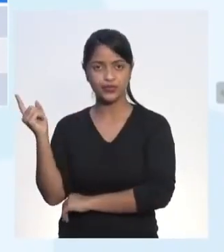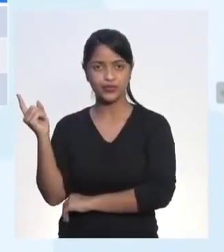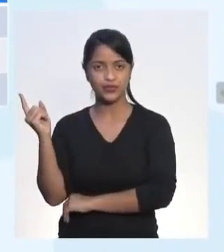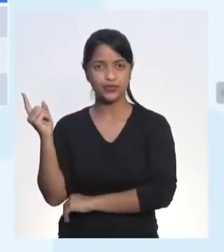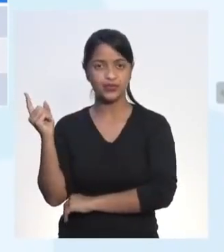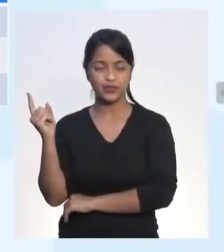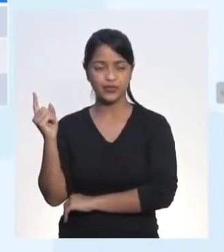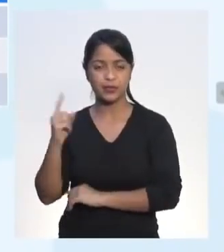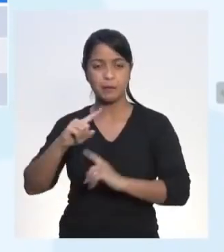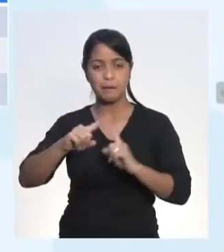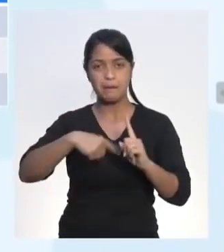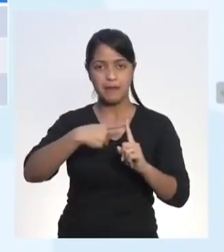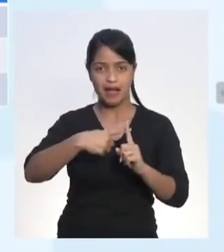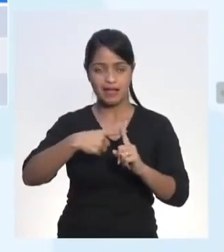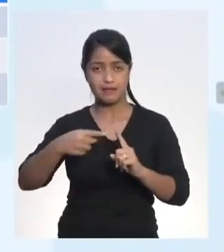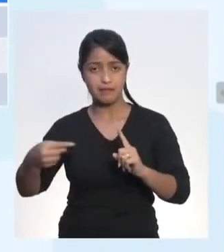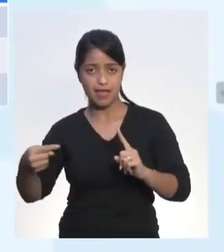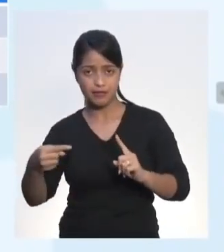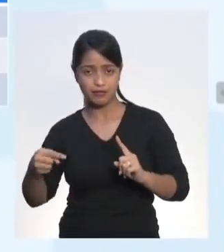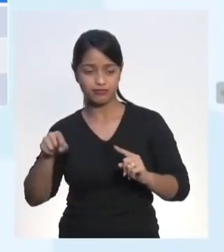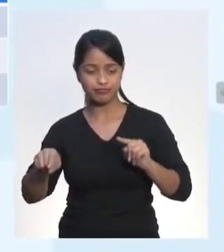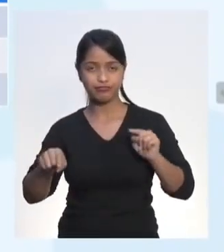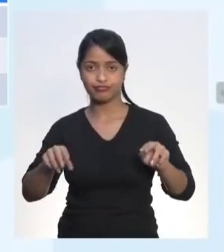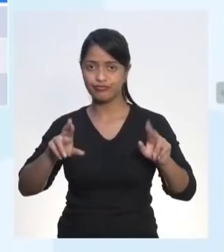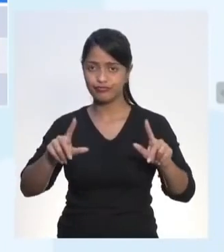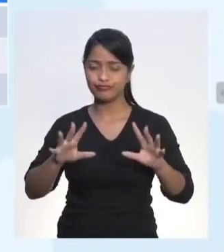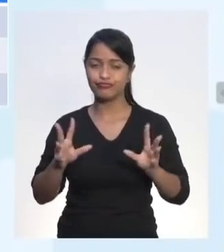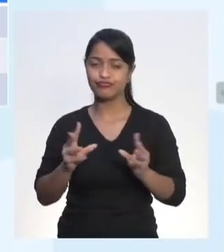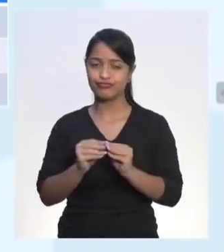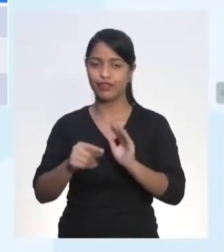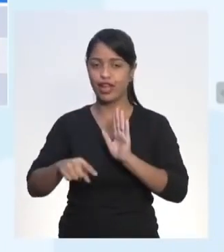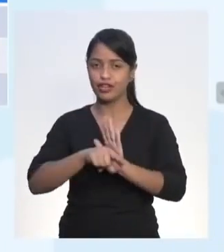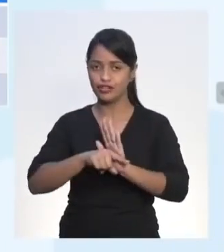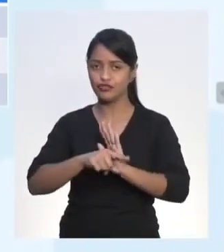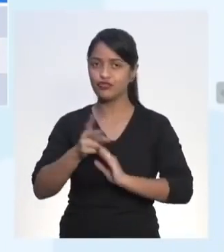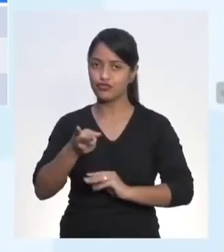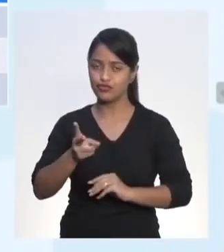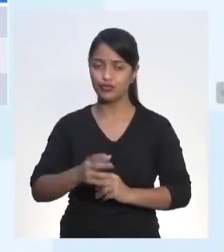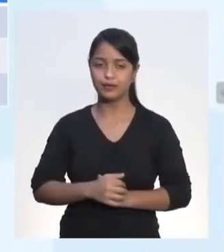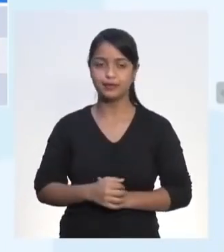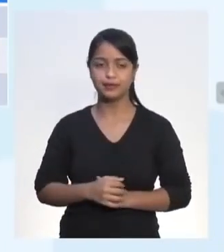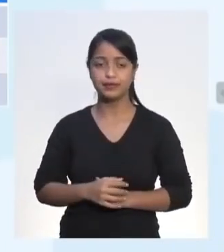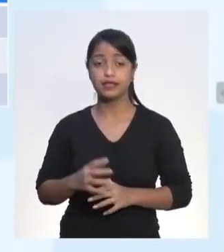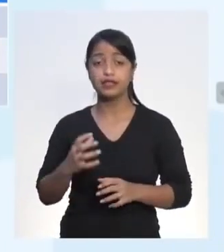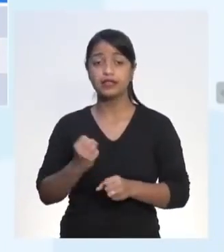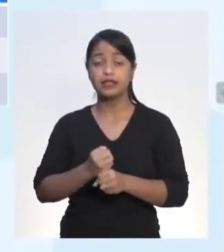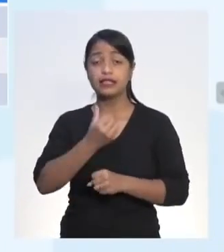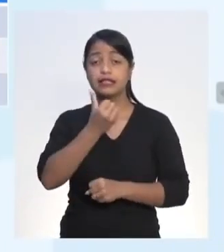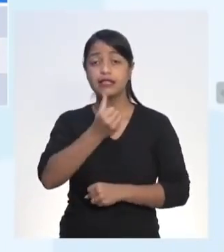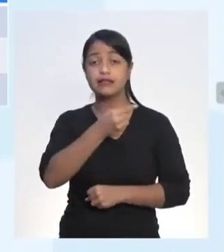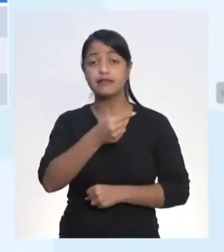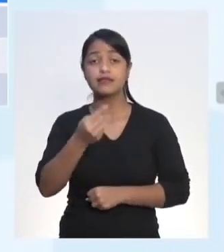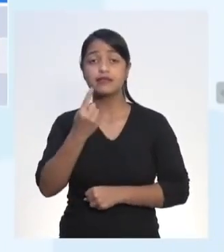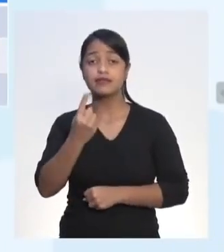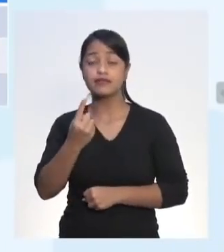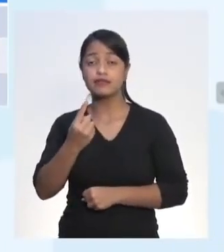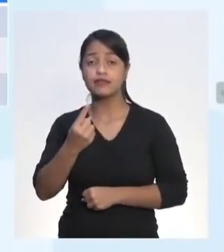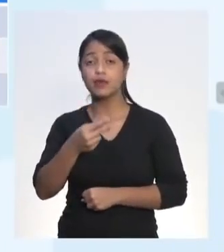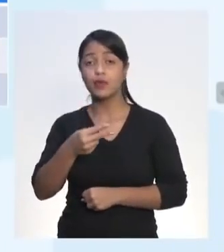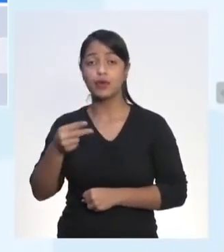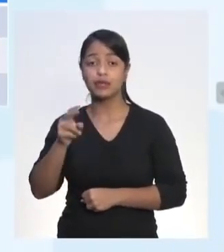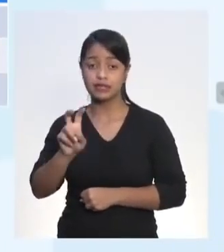sinais opostos aqui vai manter o negativo. Então, eu vou ficar com 6 menos 1, que eu encontro